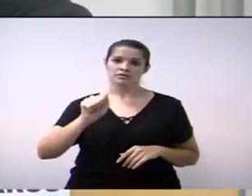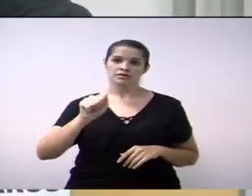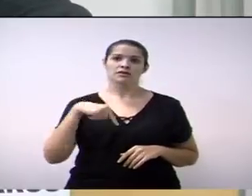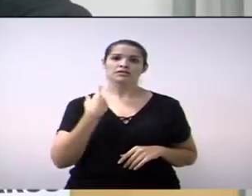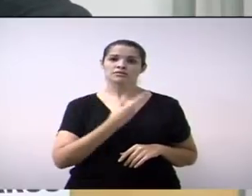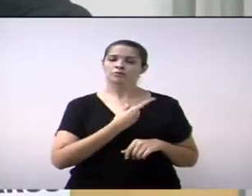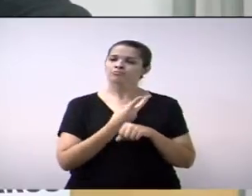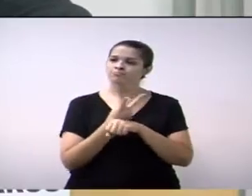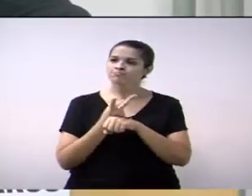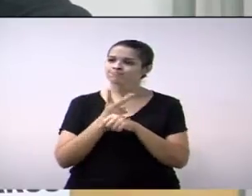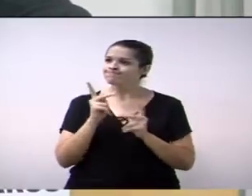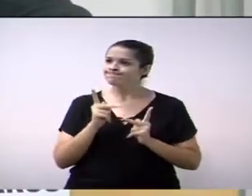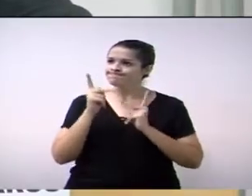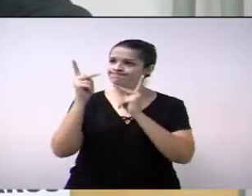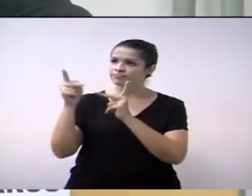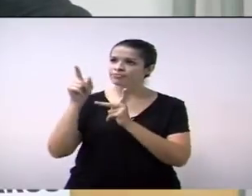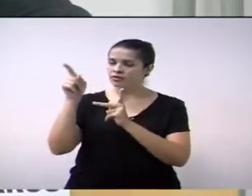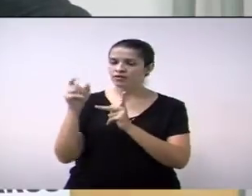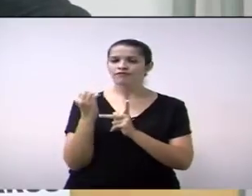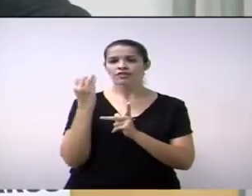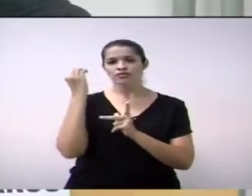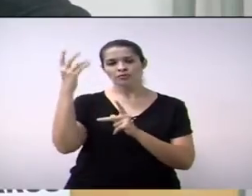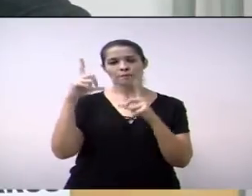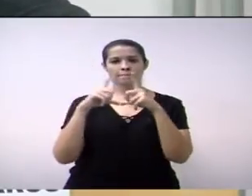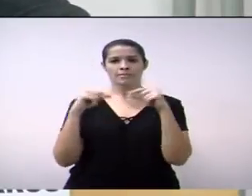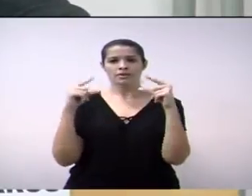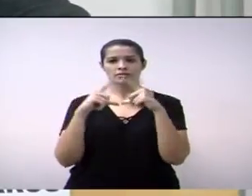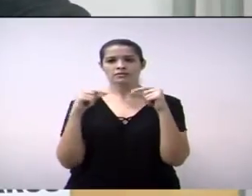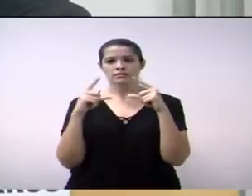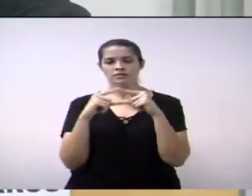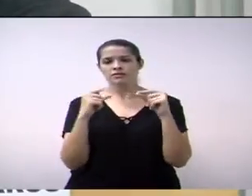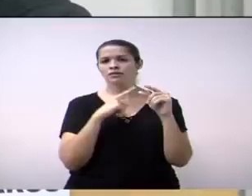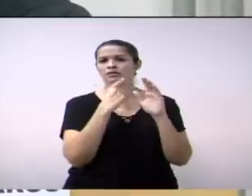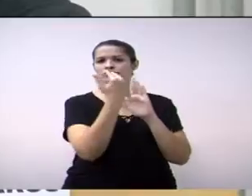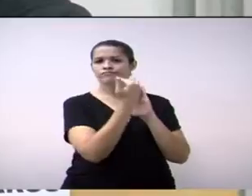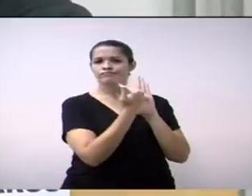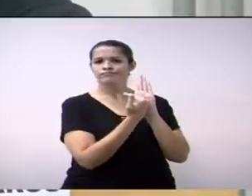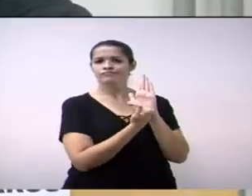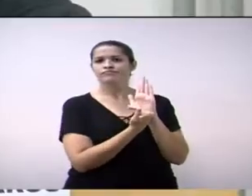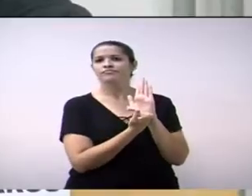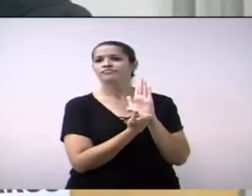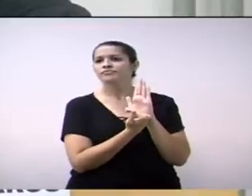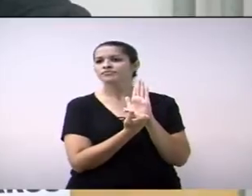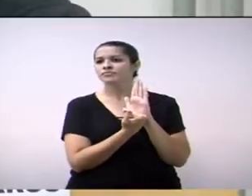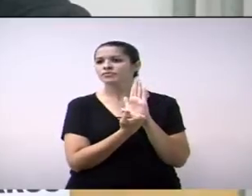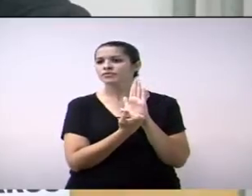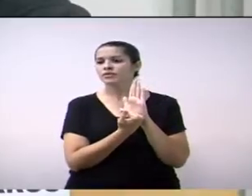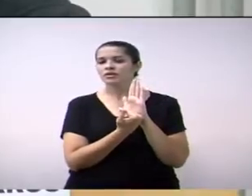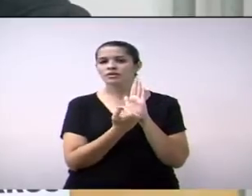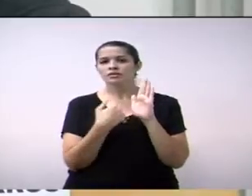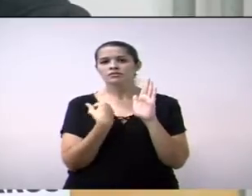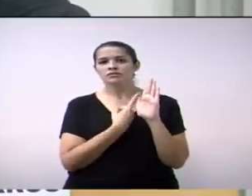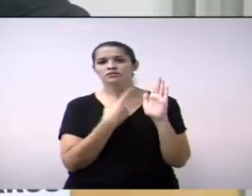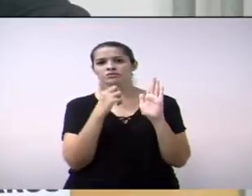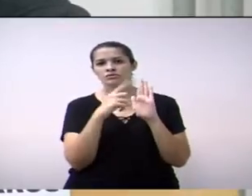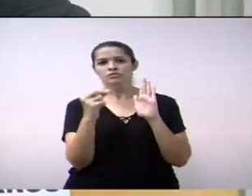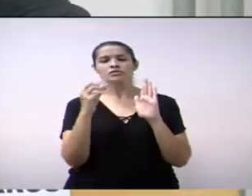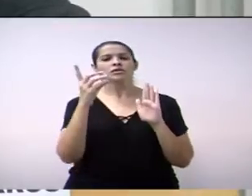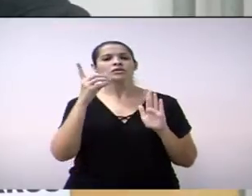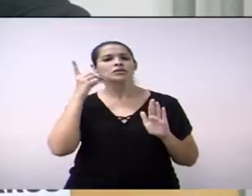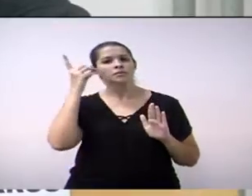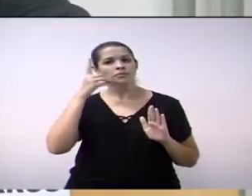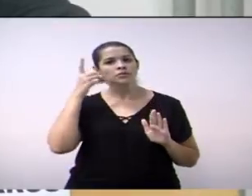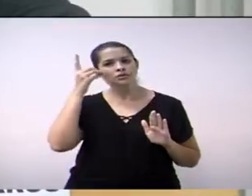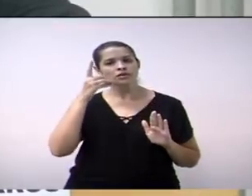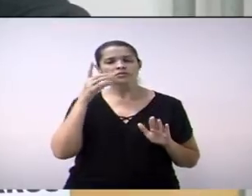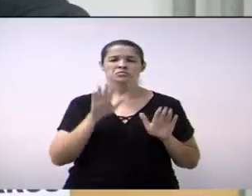procuramos lá, né, Flávio? O Flávio fez uma tabela de deputados que tiveram voto aqui em Paulínia, pelo menos